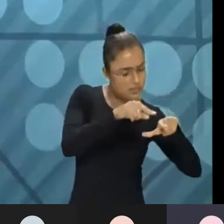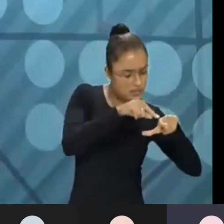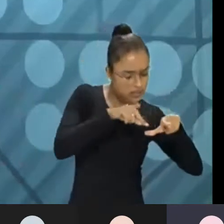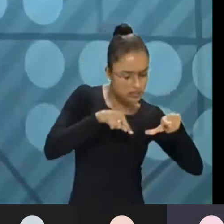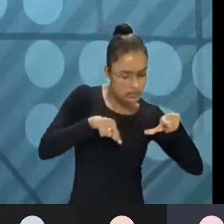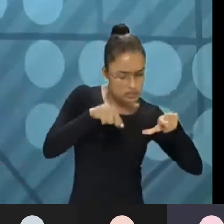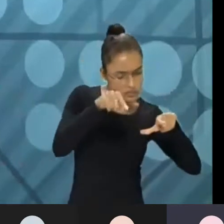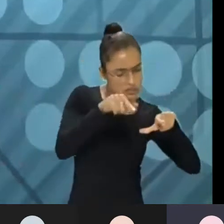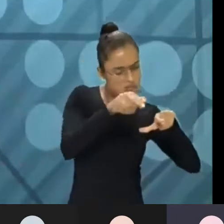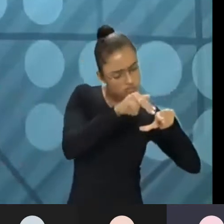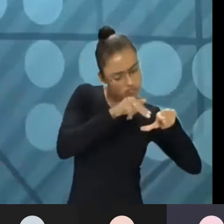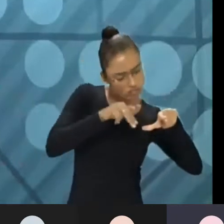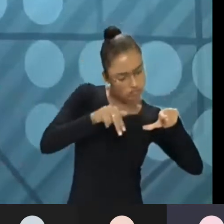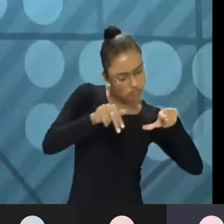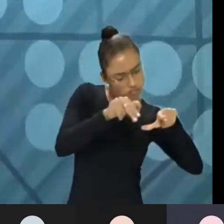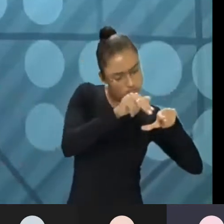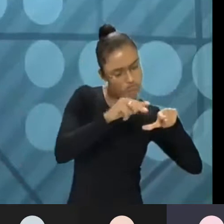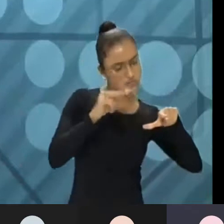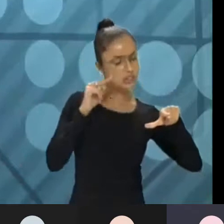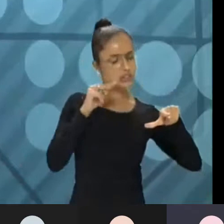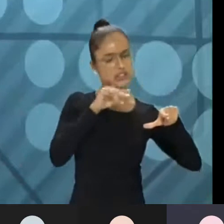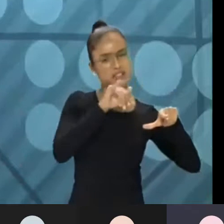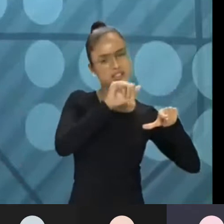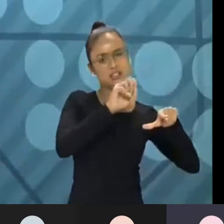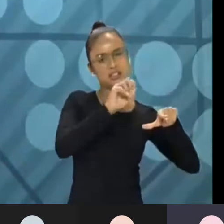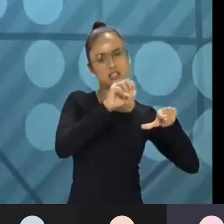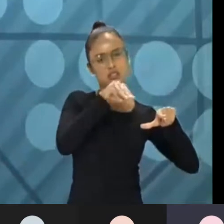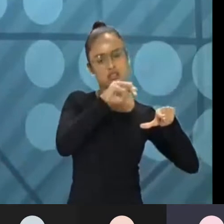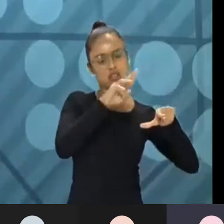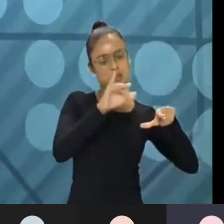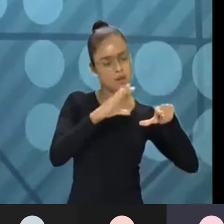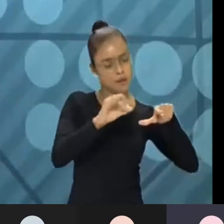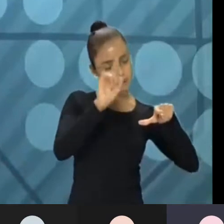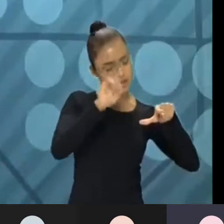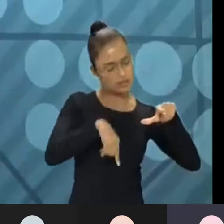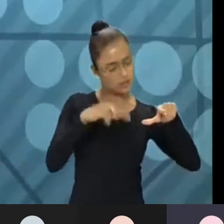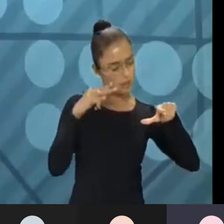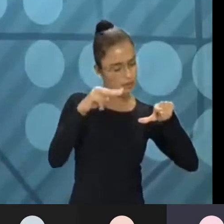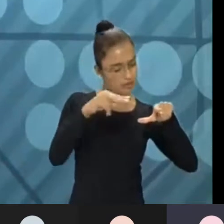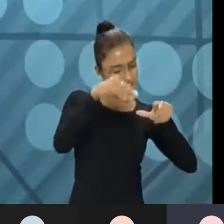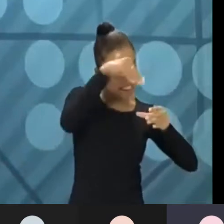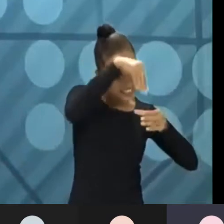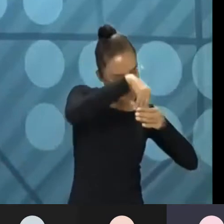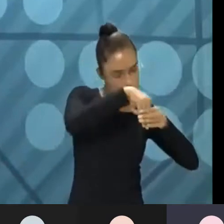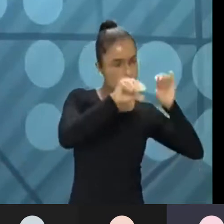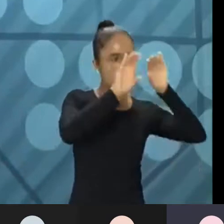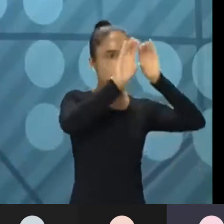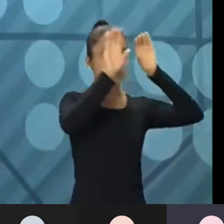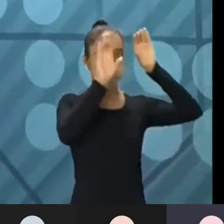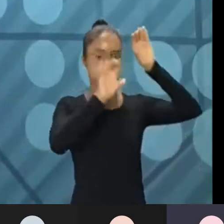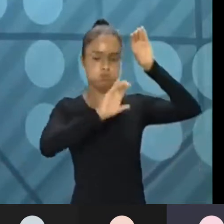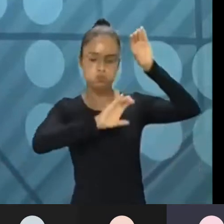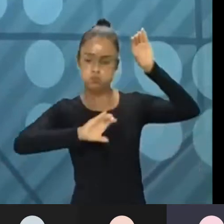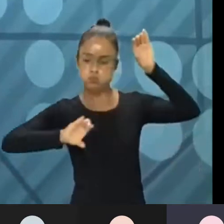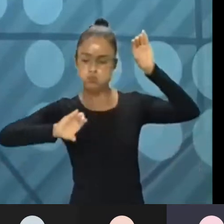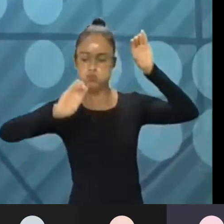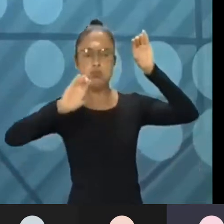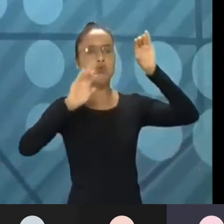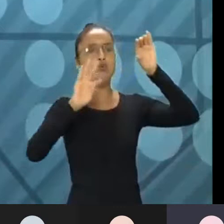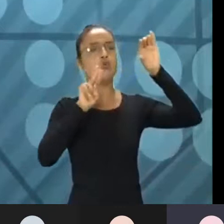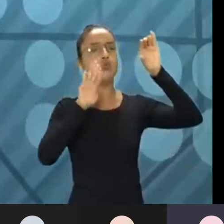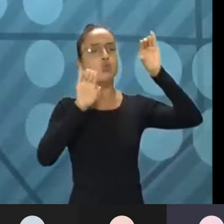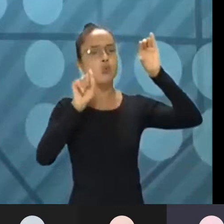isométrico para detalhar toda a tubulação interna. Esse é um exemplo da aplicação da isometria. Quando você vai fazer peças de mobiliário,